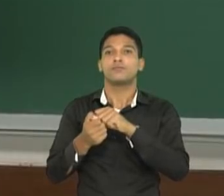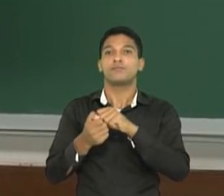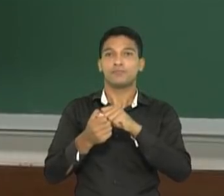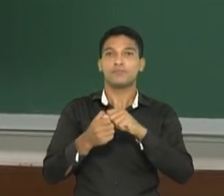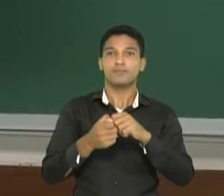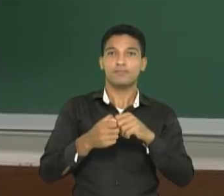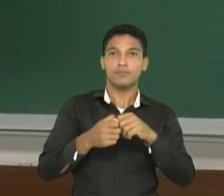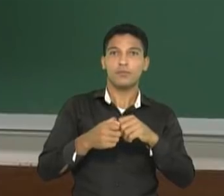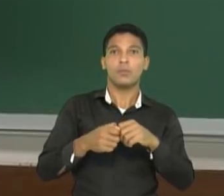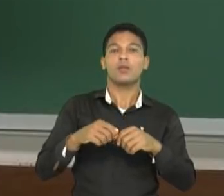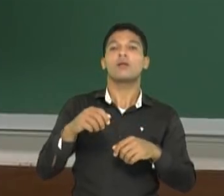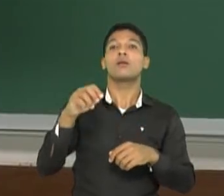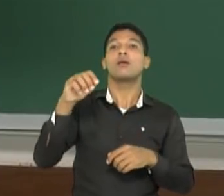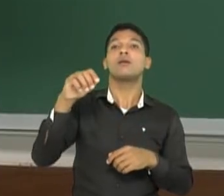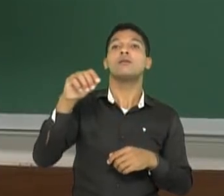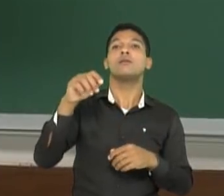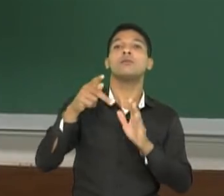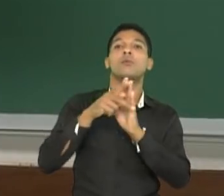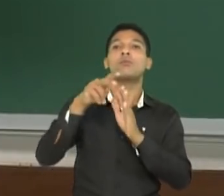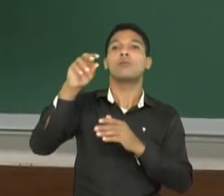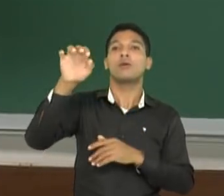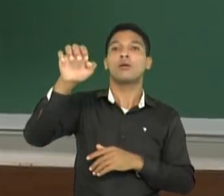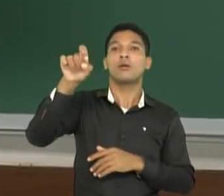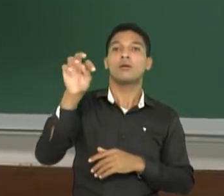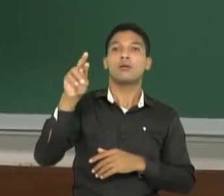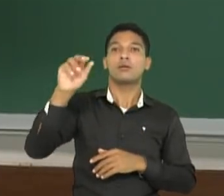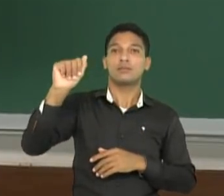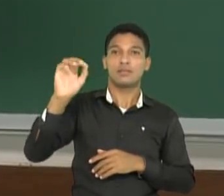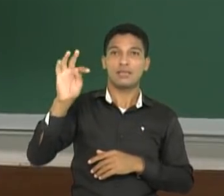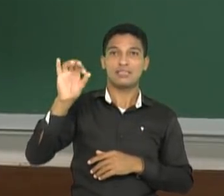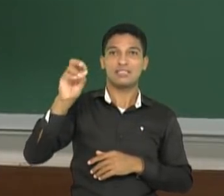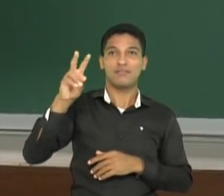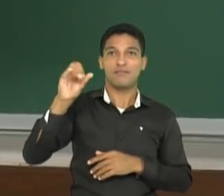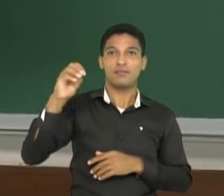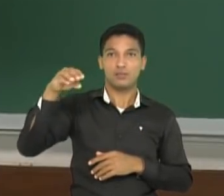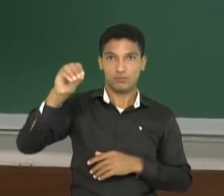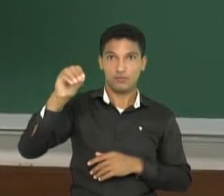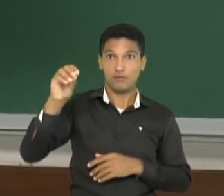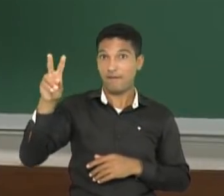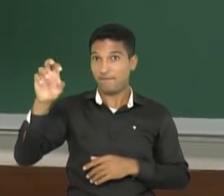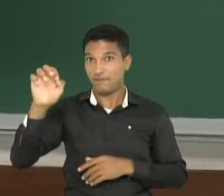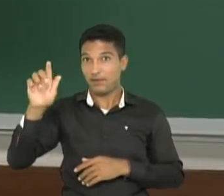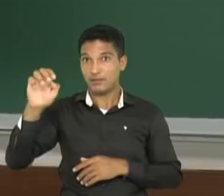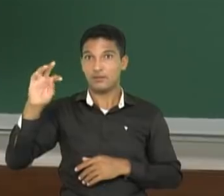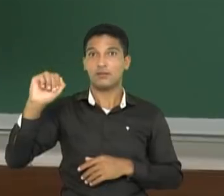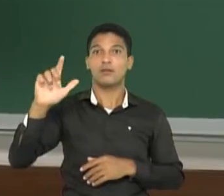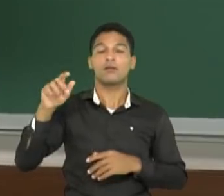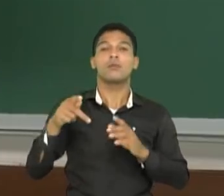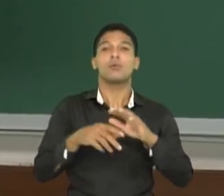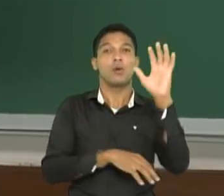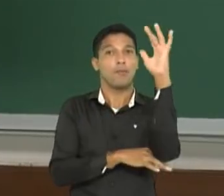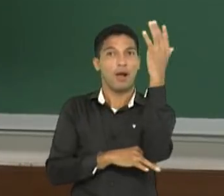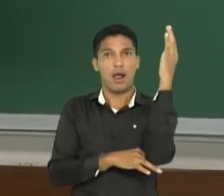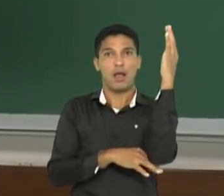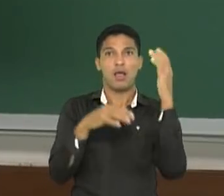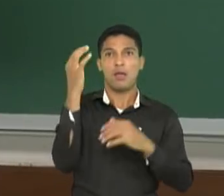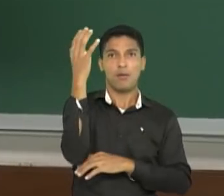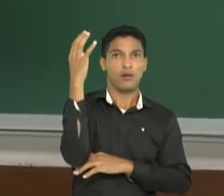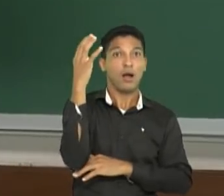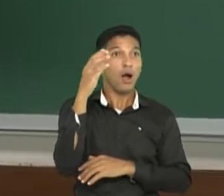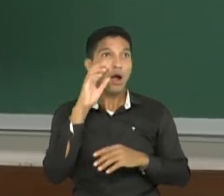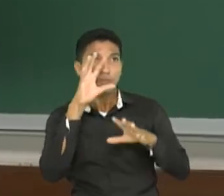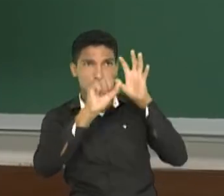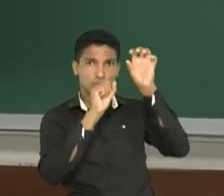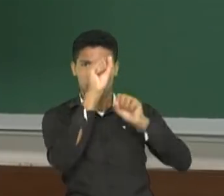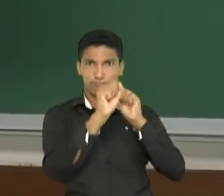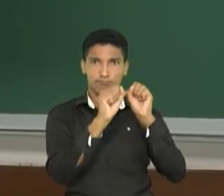Extrativismo vegetal. Não foi o homem que cultivou, mas ele retira da natureza para prover ali alguma renda, né? E